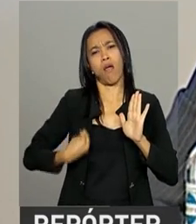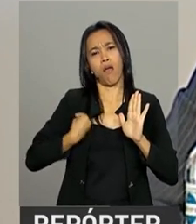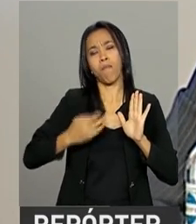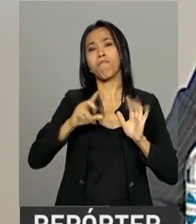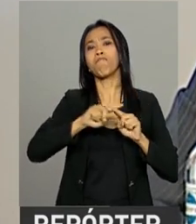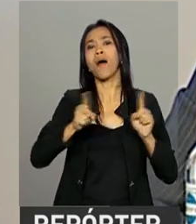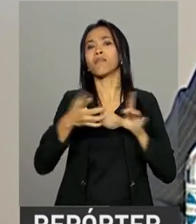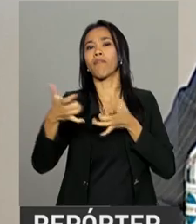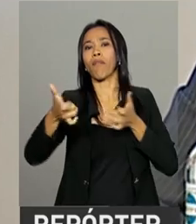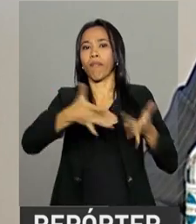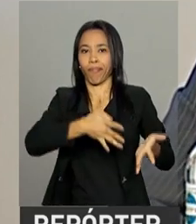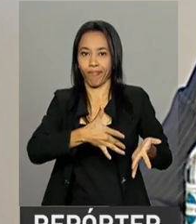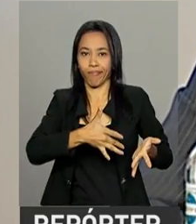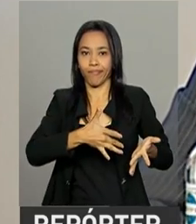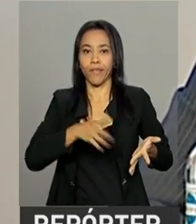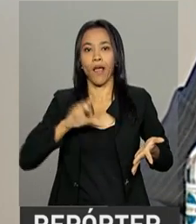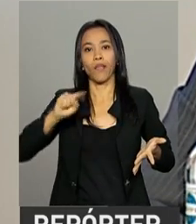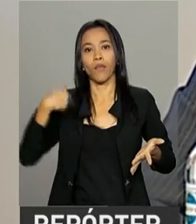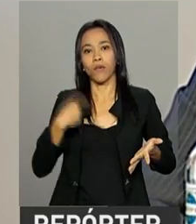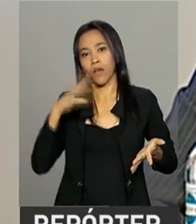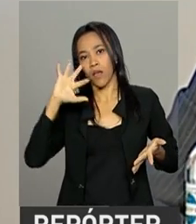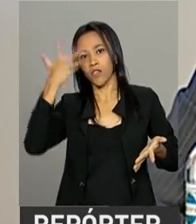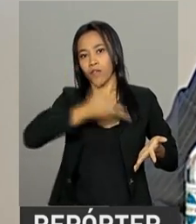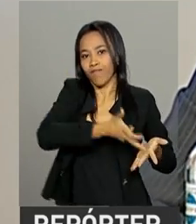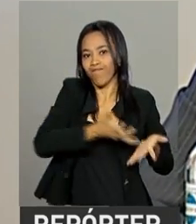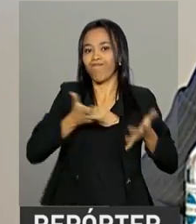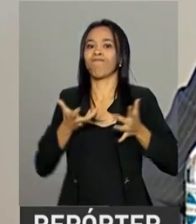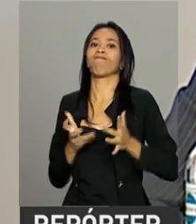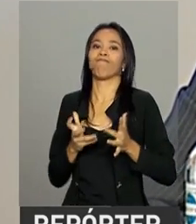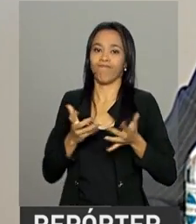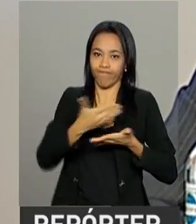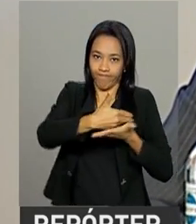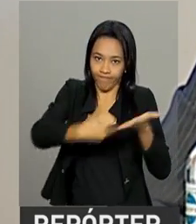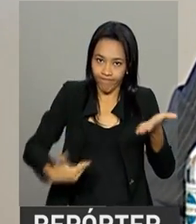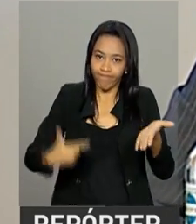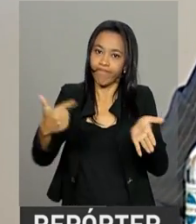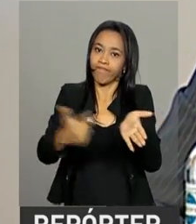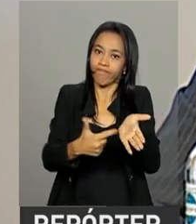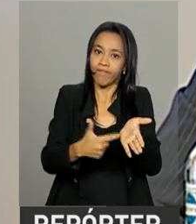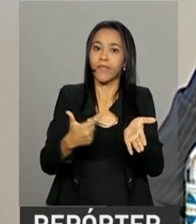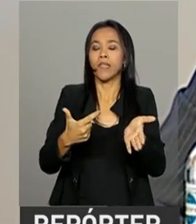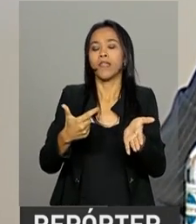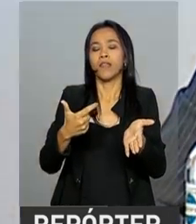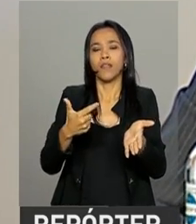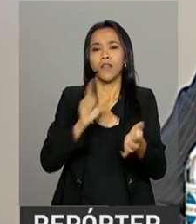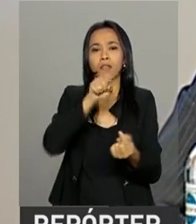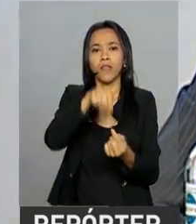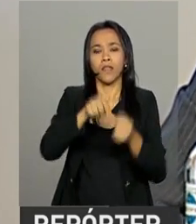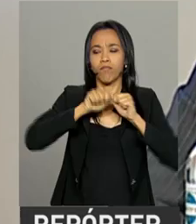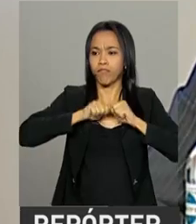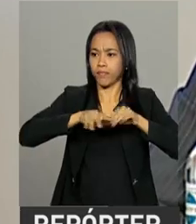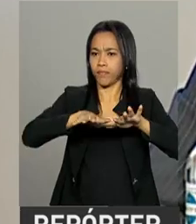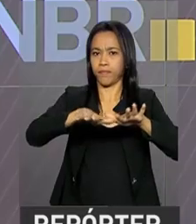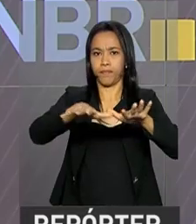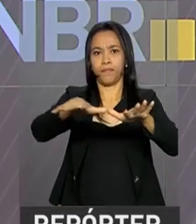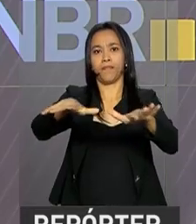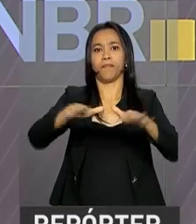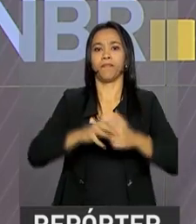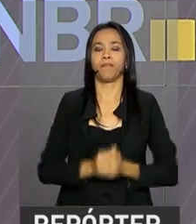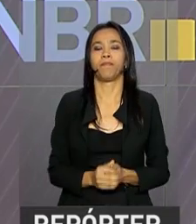parado nós reativamos esse programa e pretendemos ampliar o seu